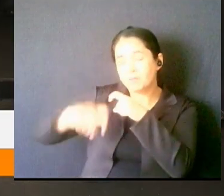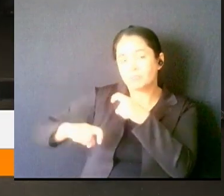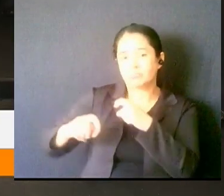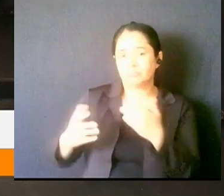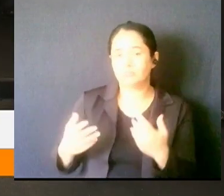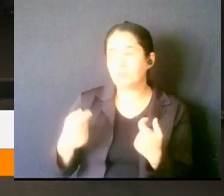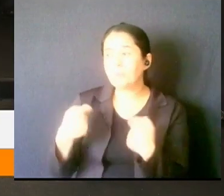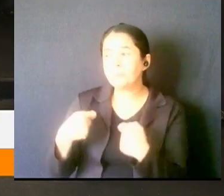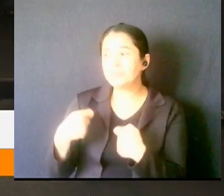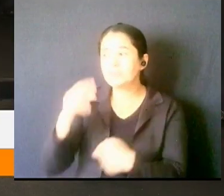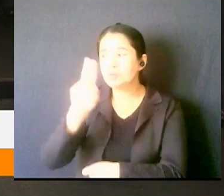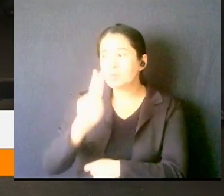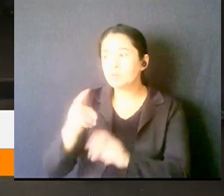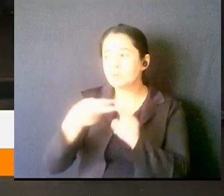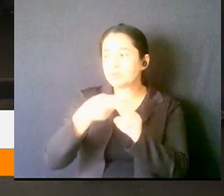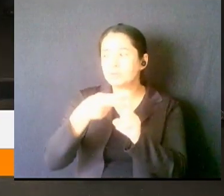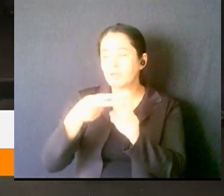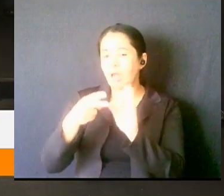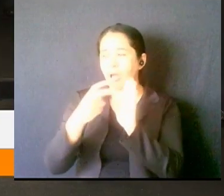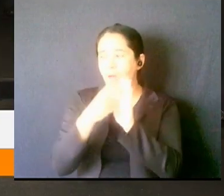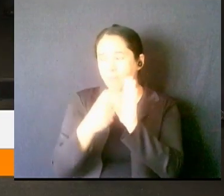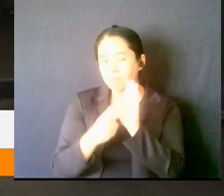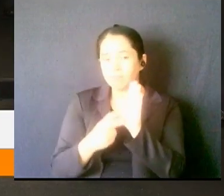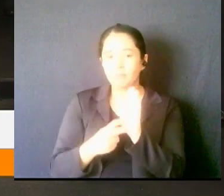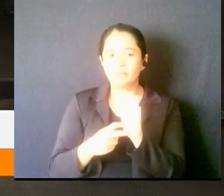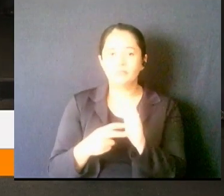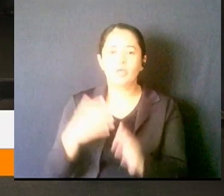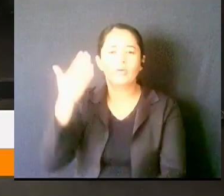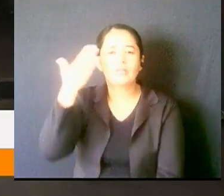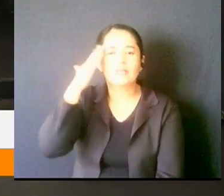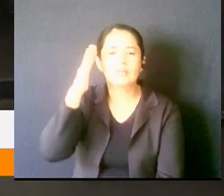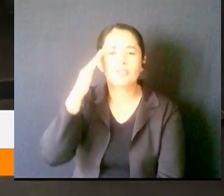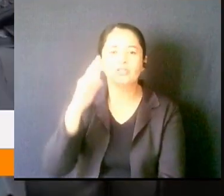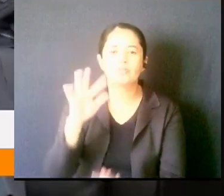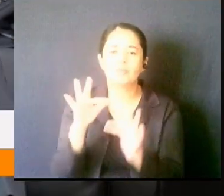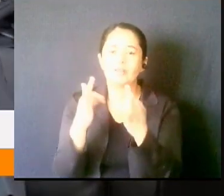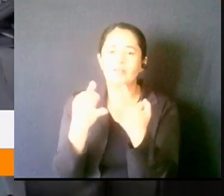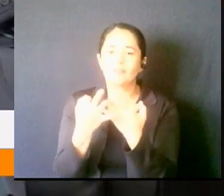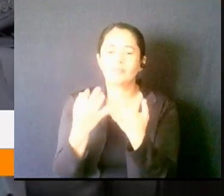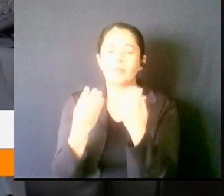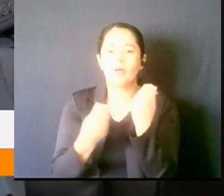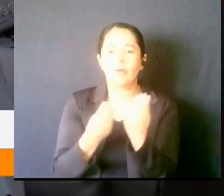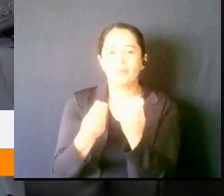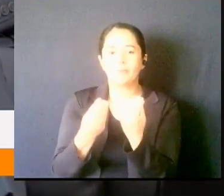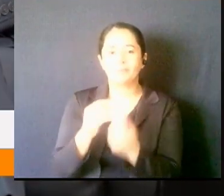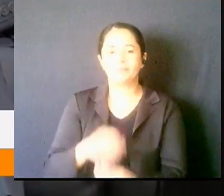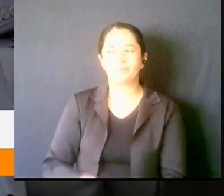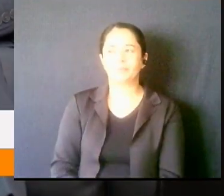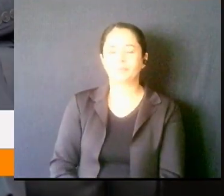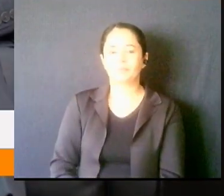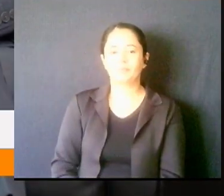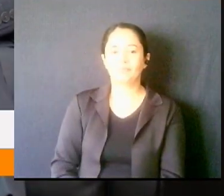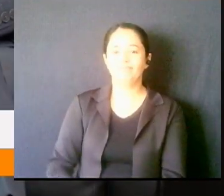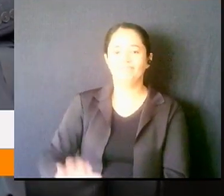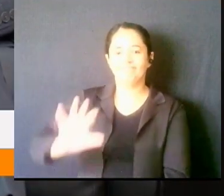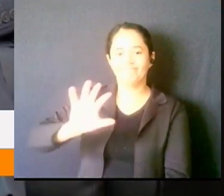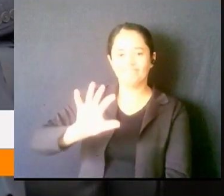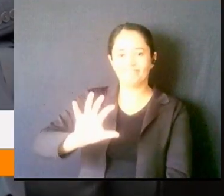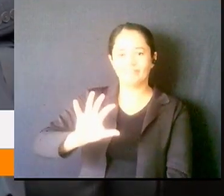método contraceptivo. O entendimento da família nesse momento. Isso é uma questão muito